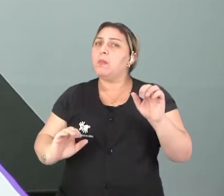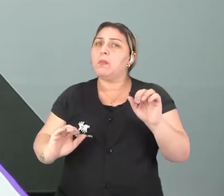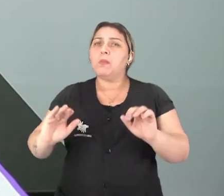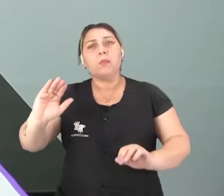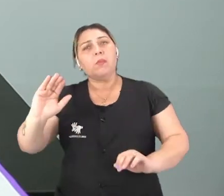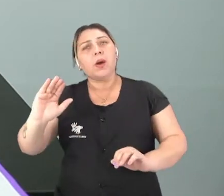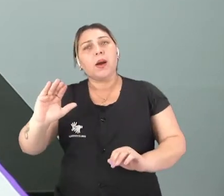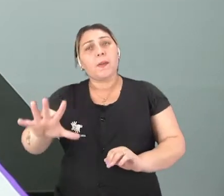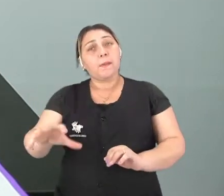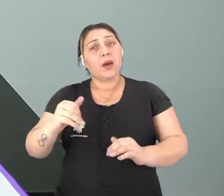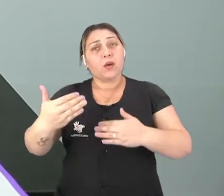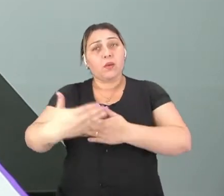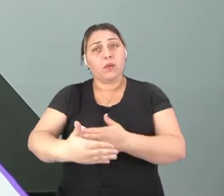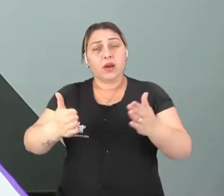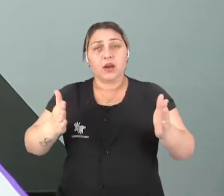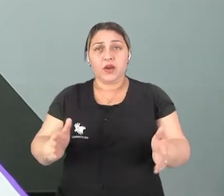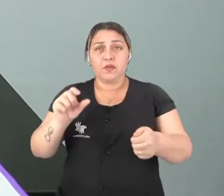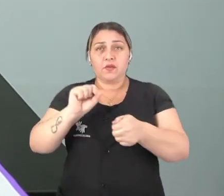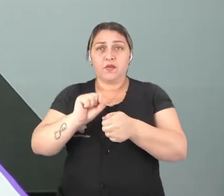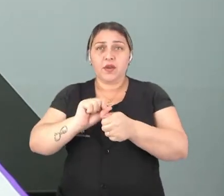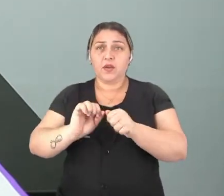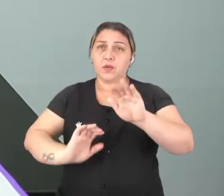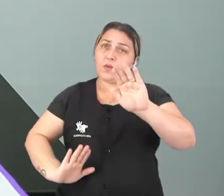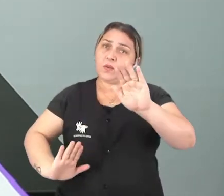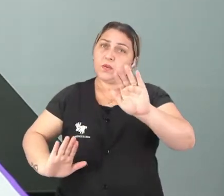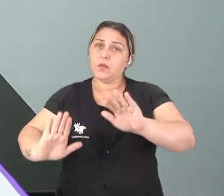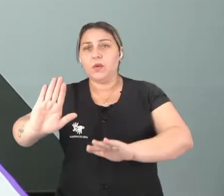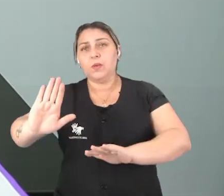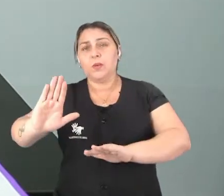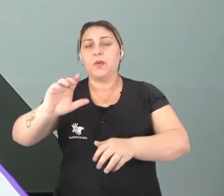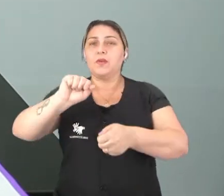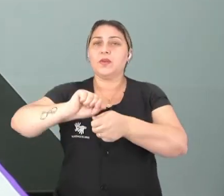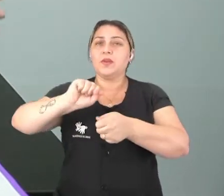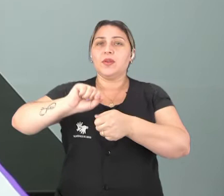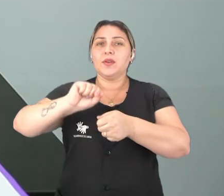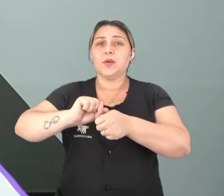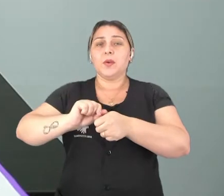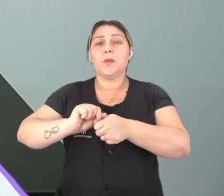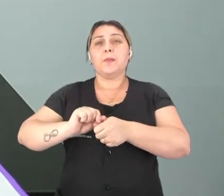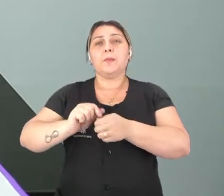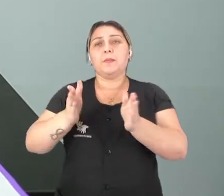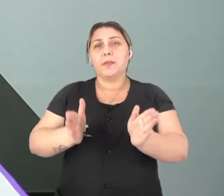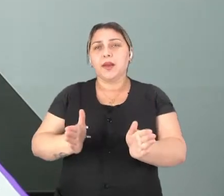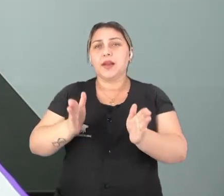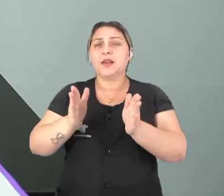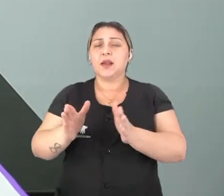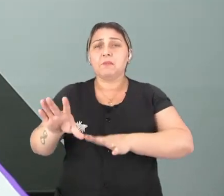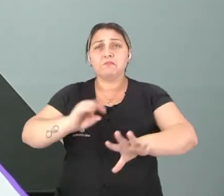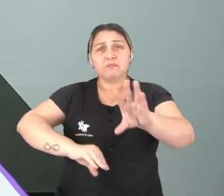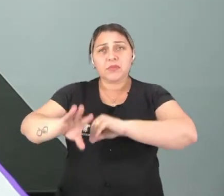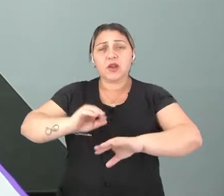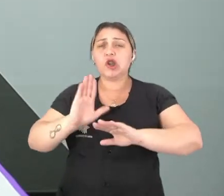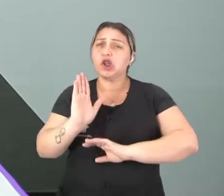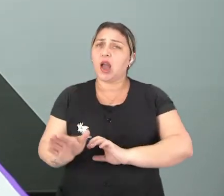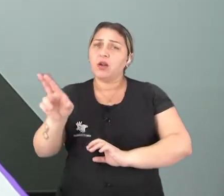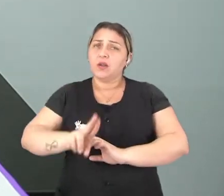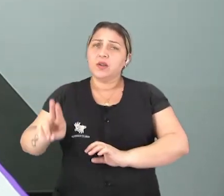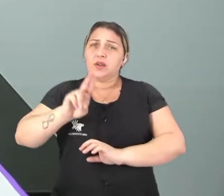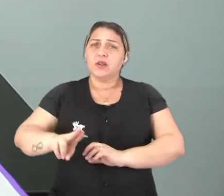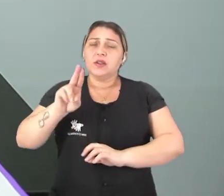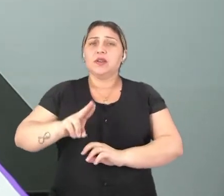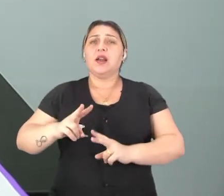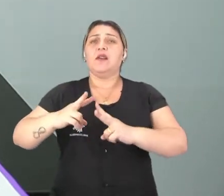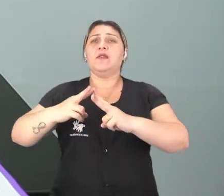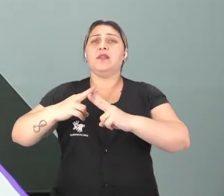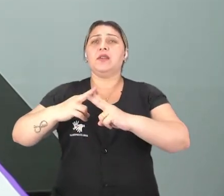que ele pegou uma caixinha, fez um robô, ele pegou um pedaço, não sei do que, ele pegava as coisas que já eram usadas, né? Ele